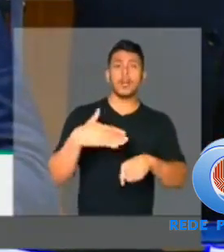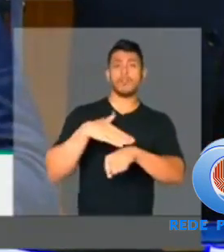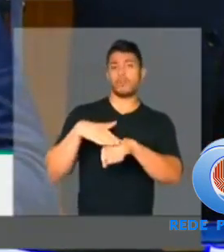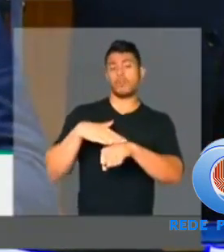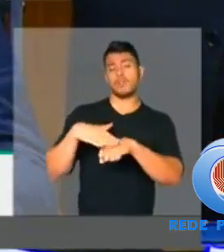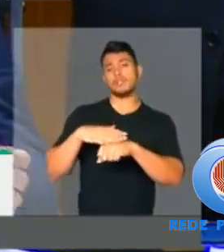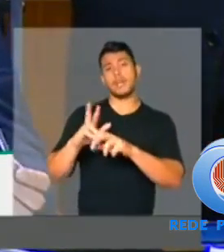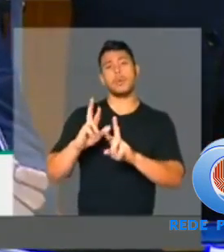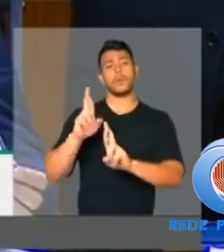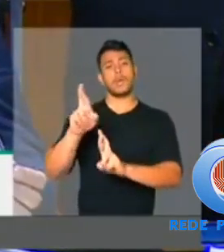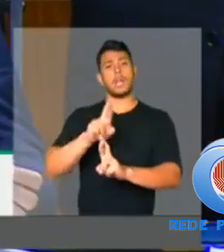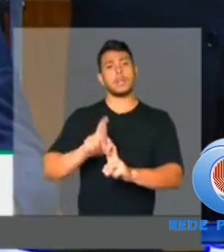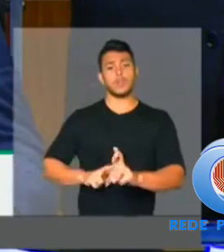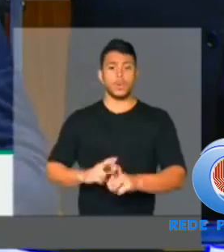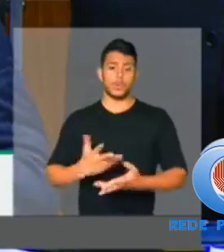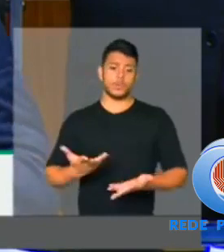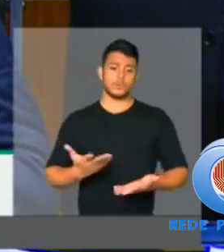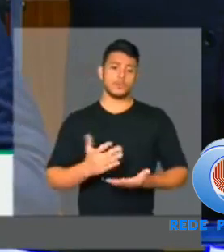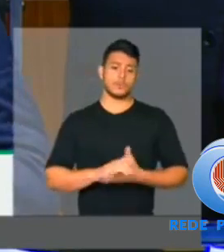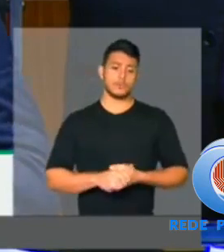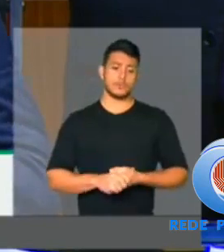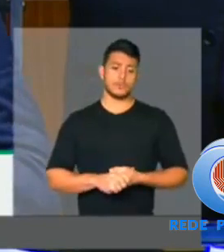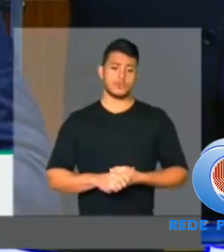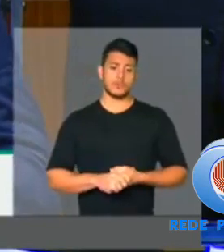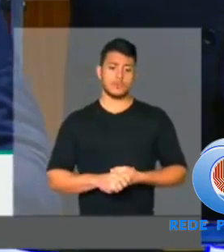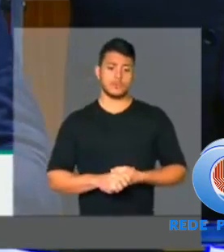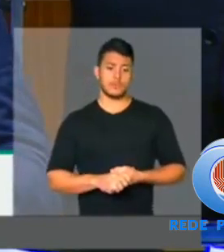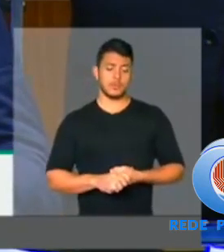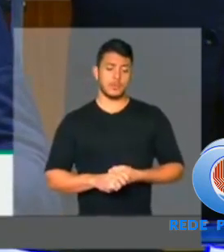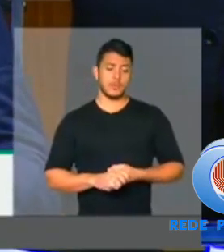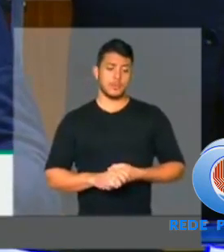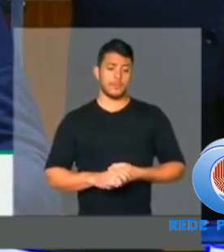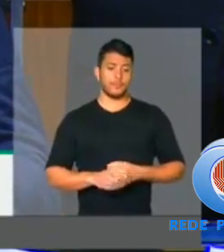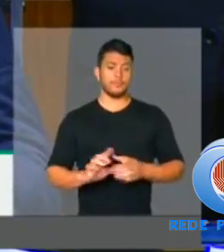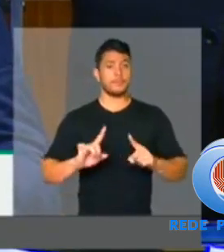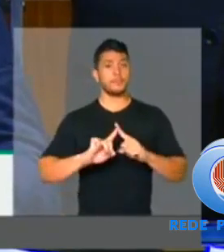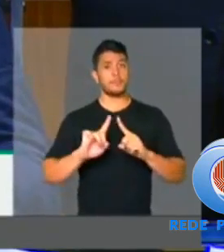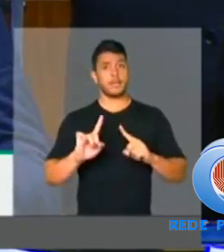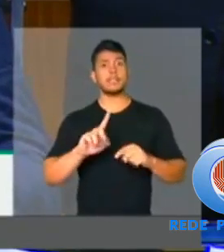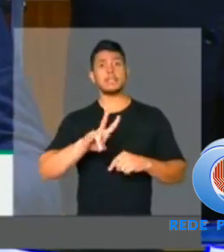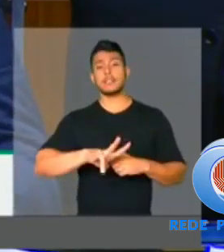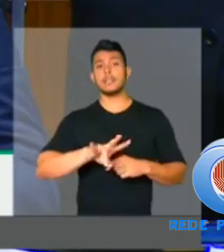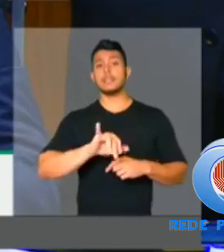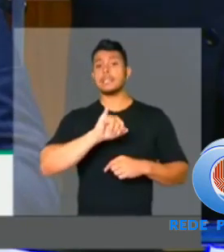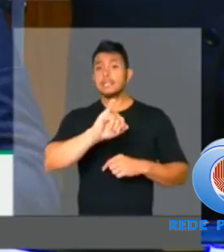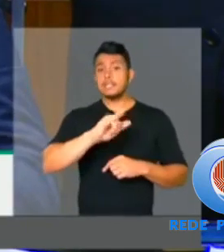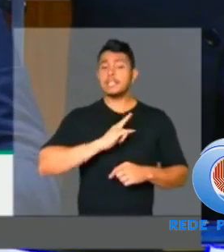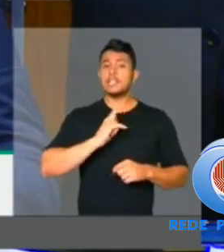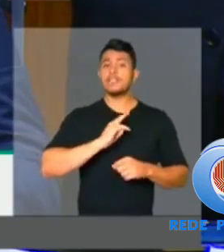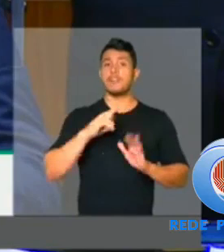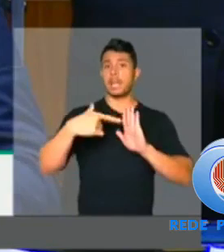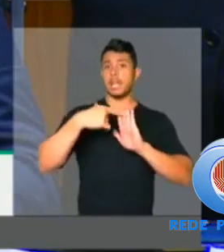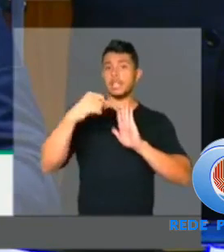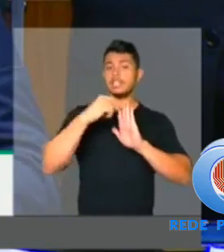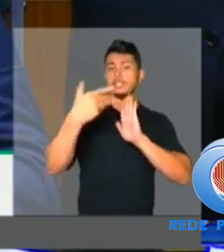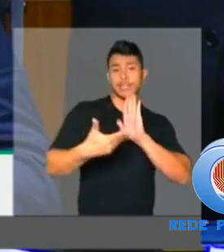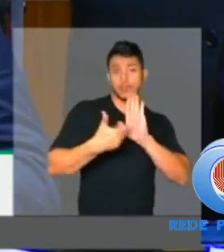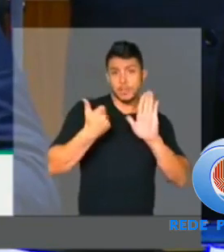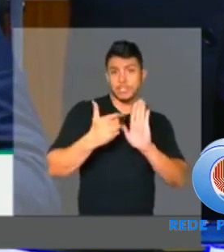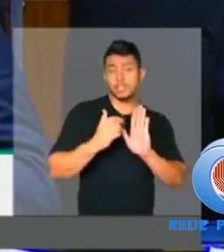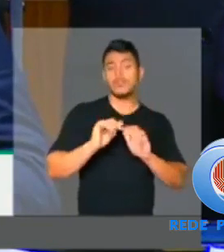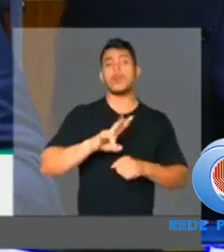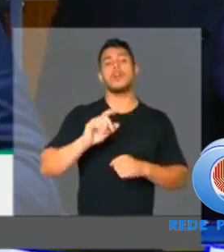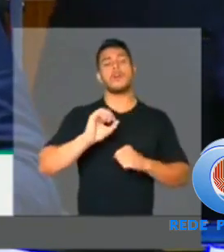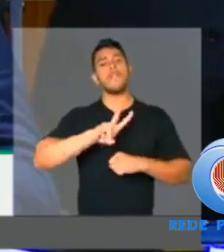do entendimento do relator. Acho que a gente ainda tem algum tempo para dialogar. Senão, eu garanto a votação nominal no destaque supressivo que Vossa Excelência